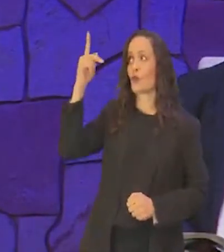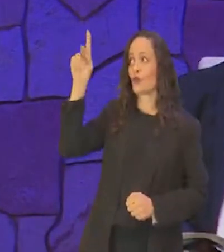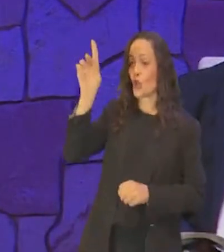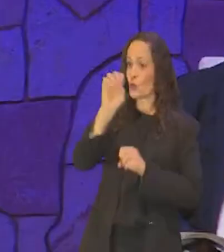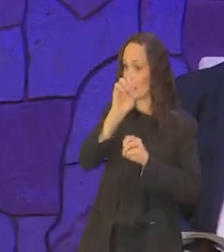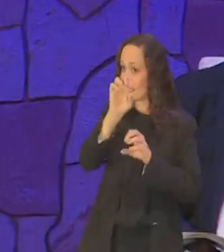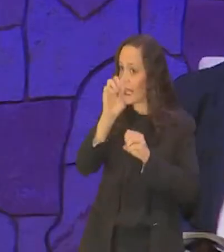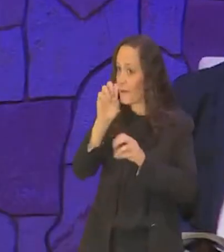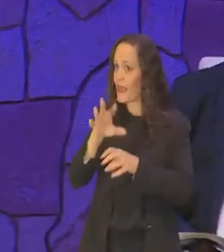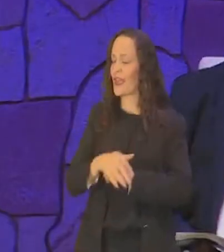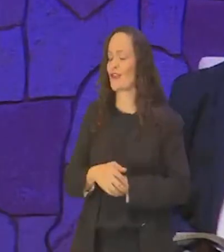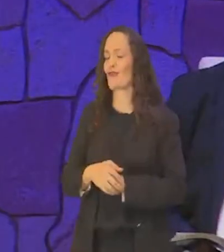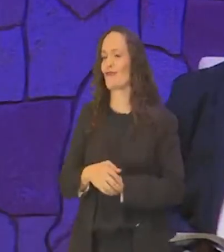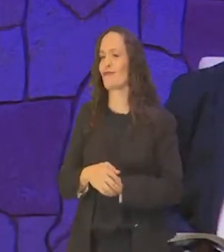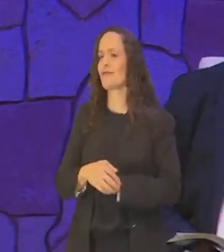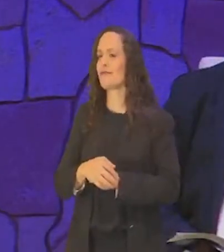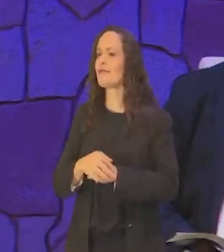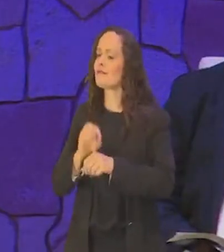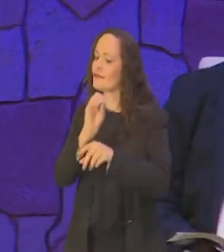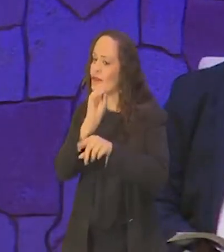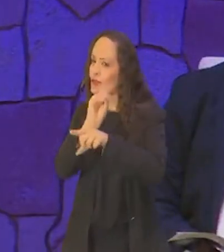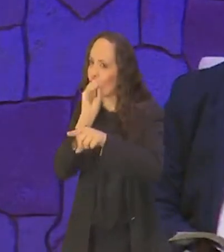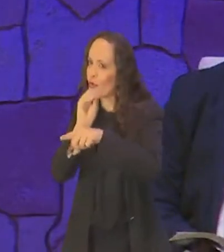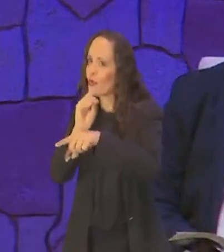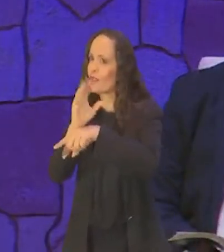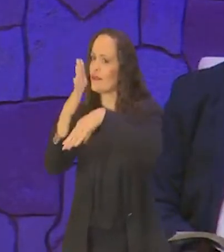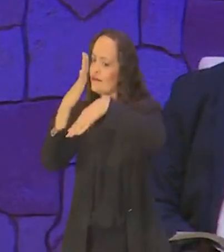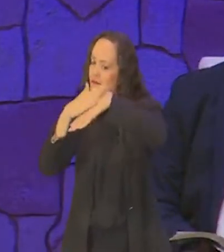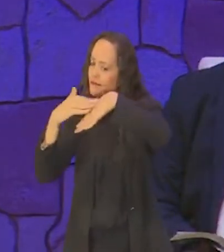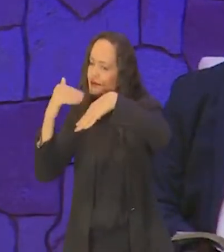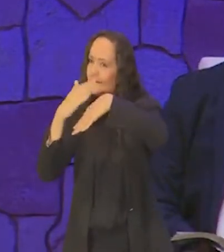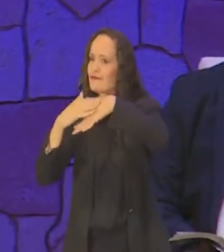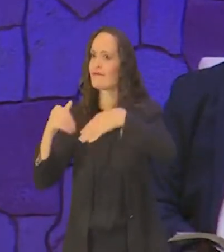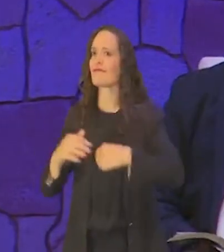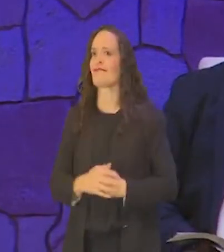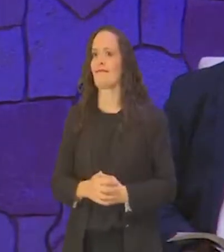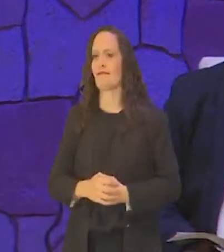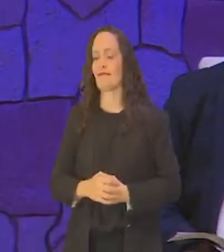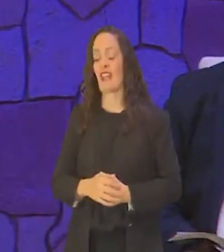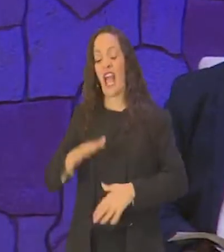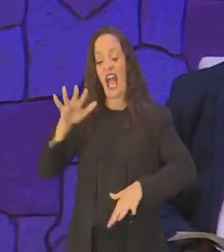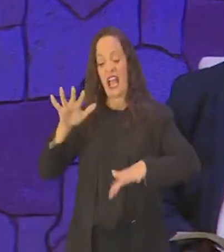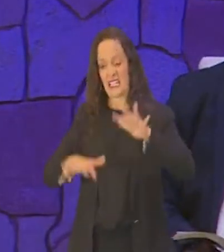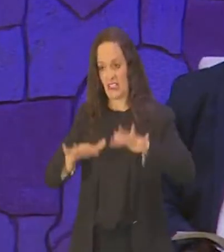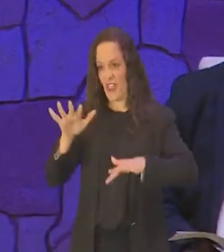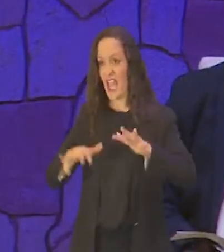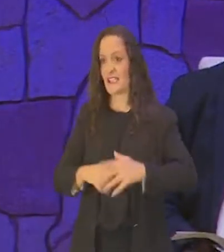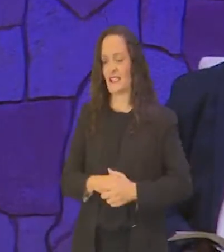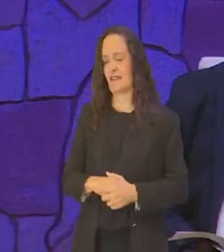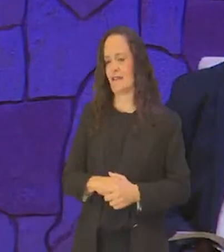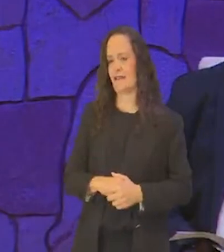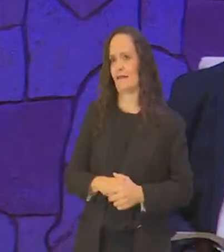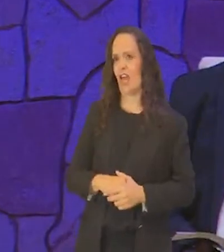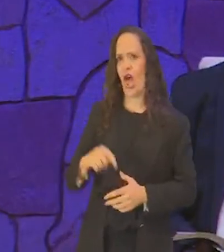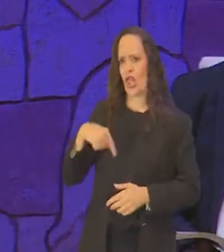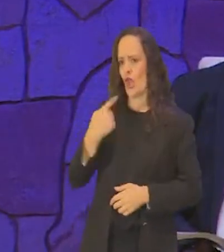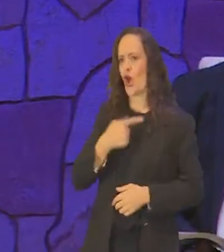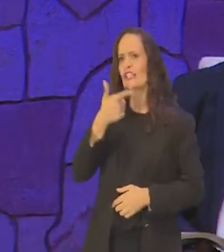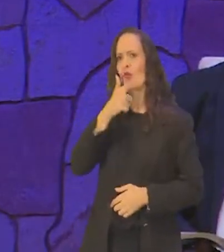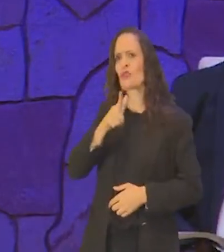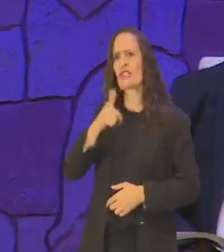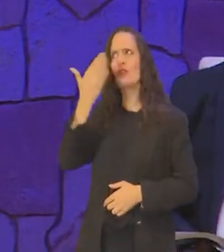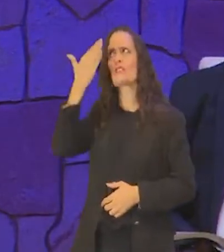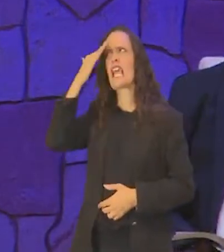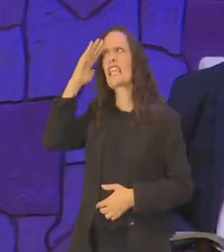cajado te consolam, te confortam. Mas às vezes nem sempre interpretamos